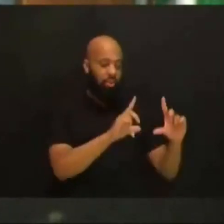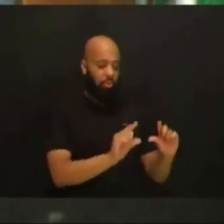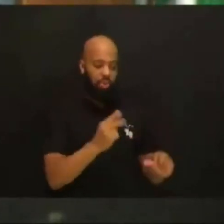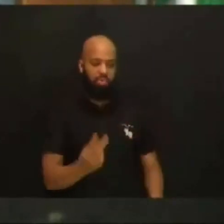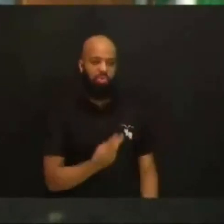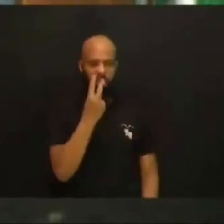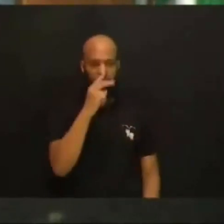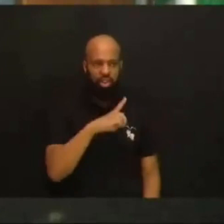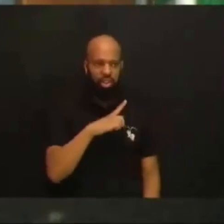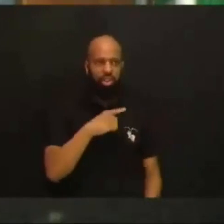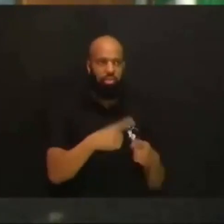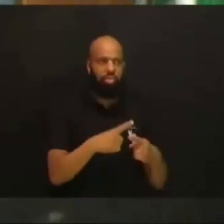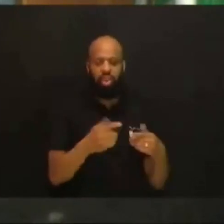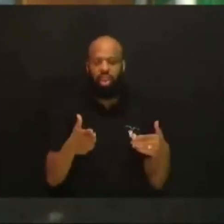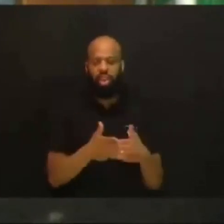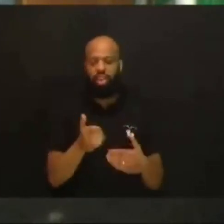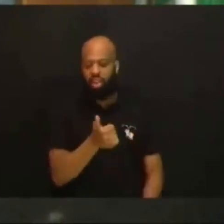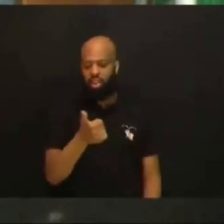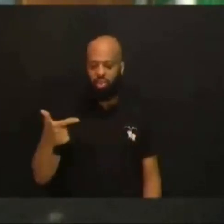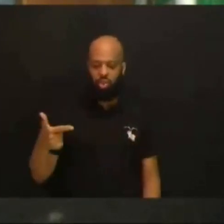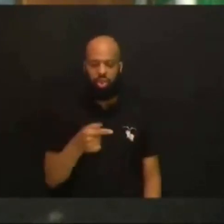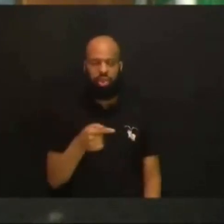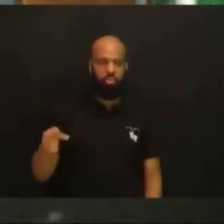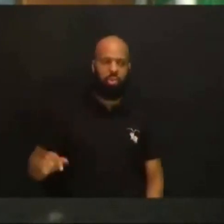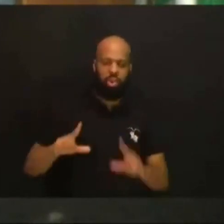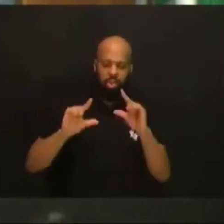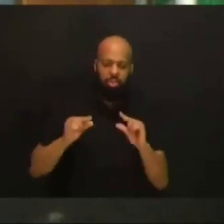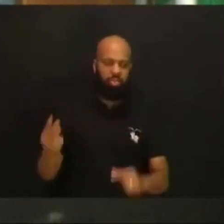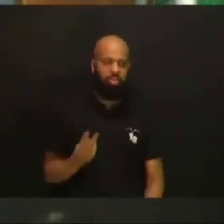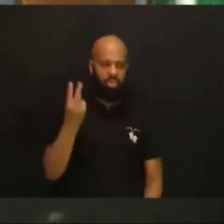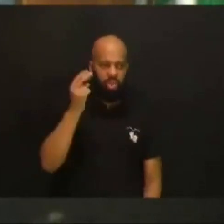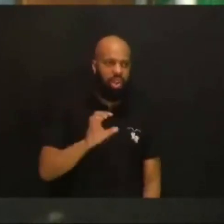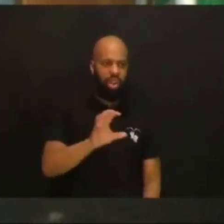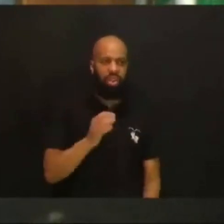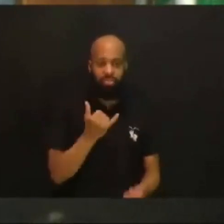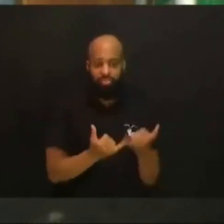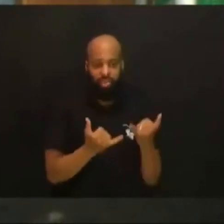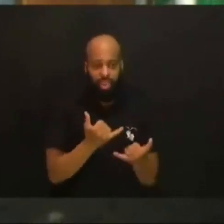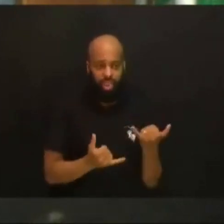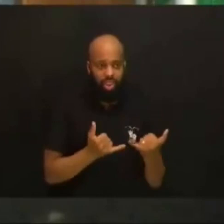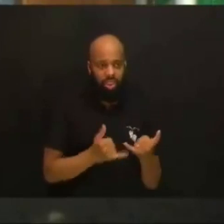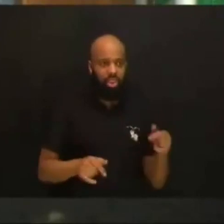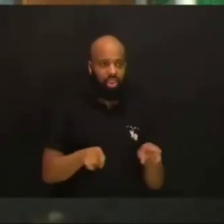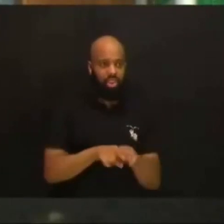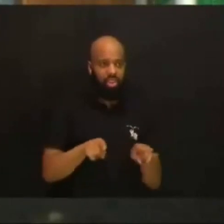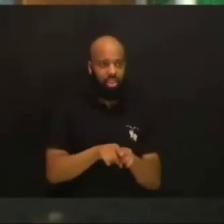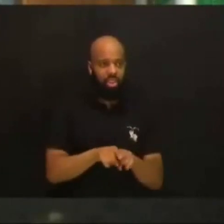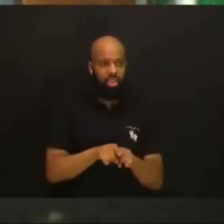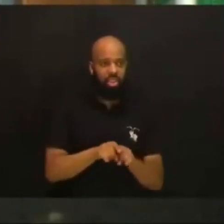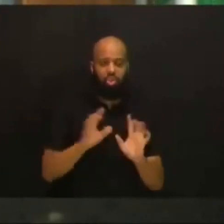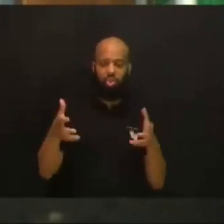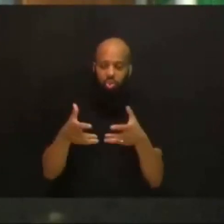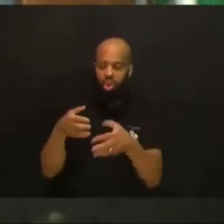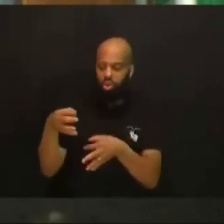de contas até 12 semanas menos valor há. Pelo menos é isso que parece que o setor jurídico